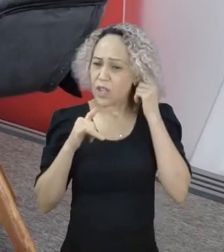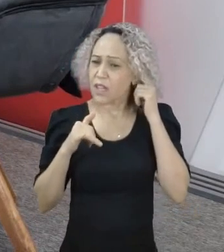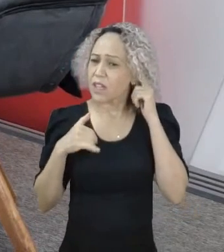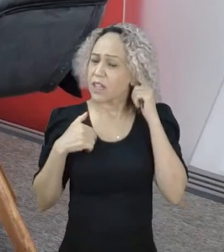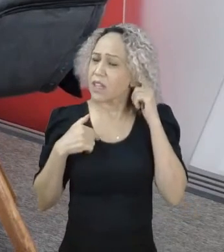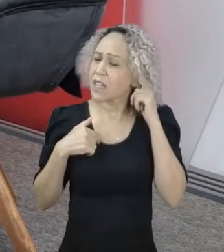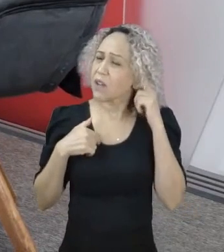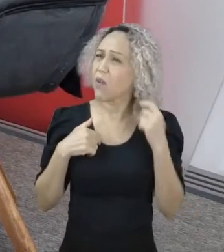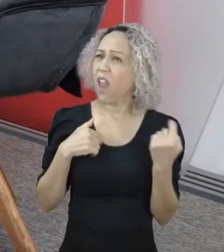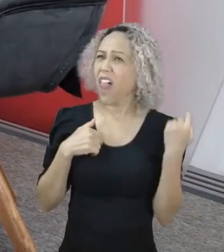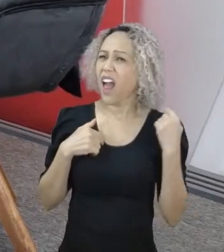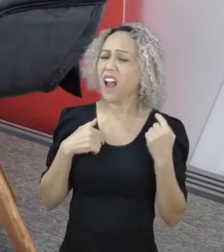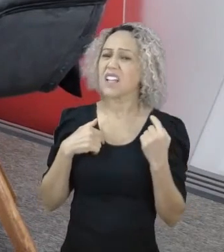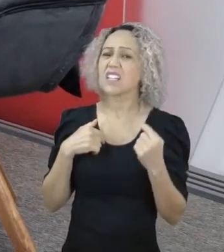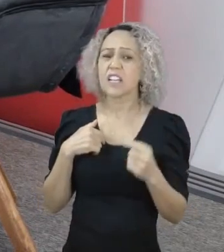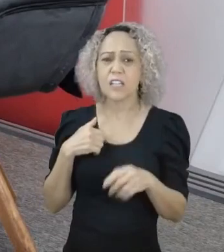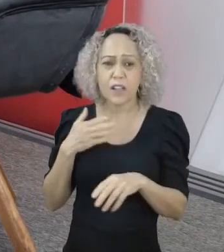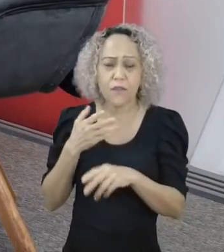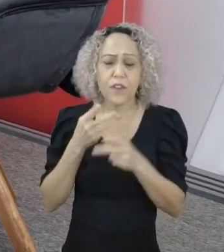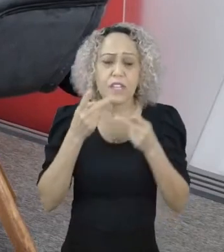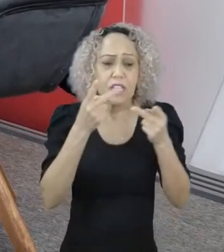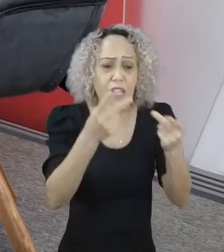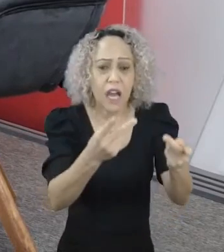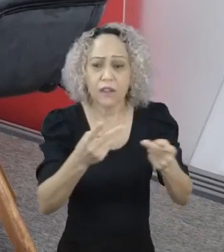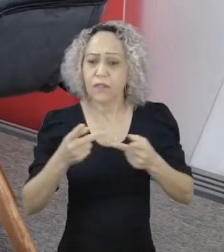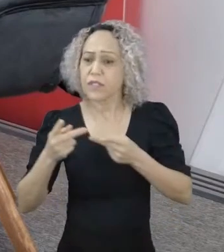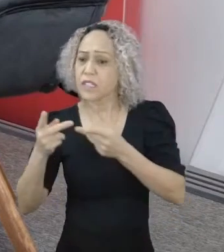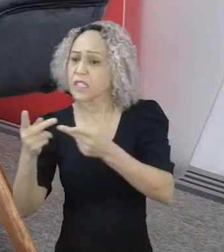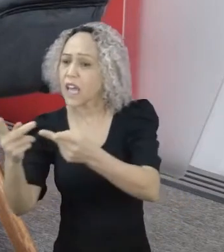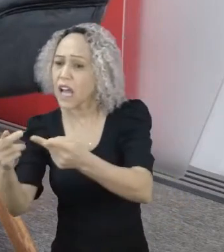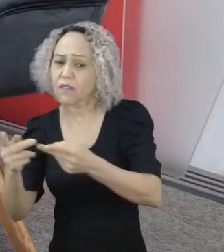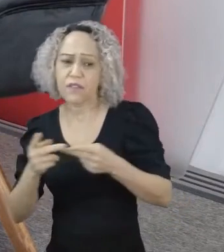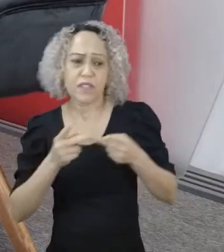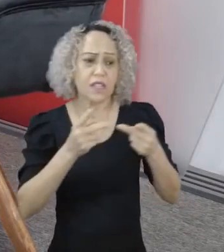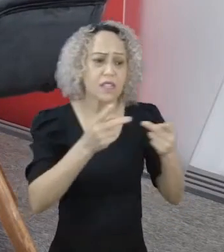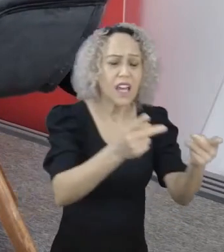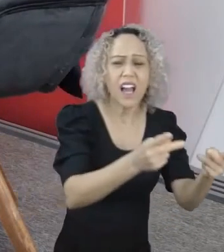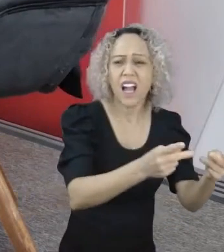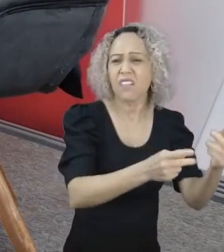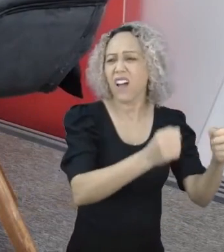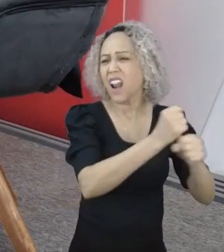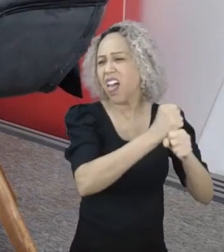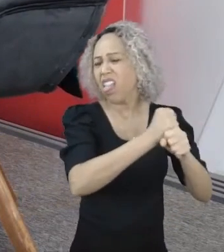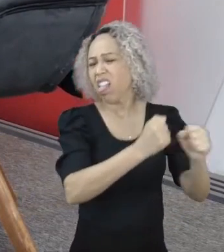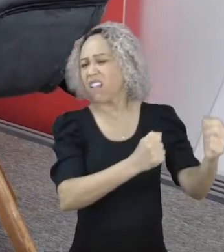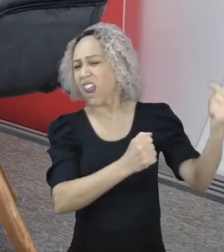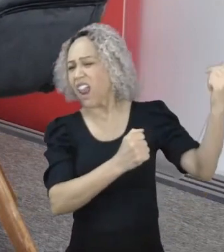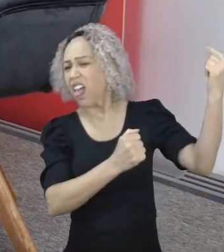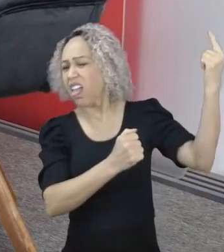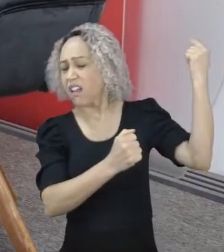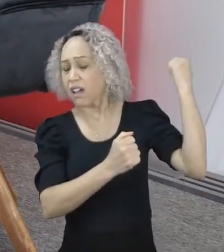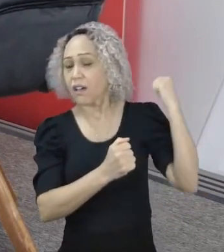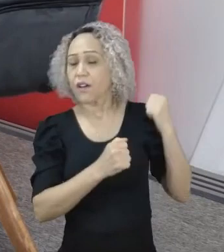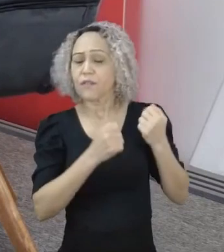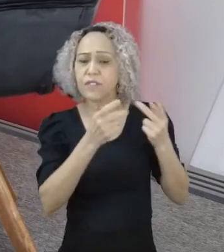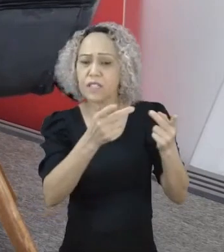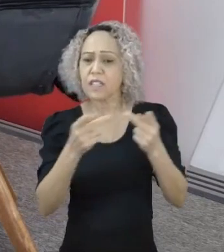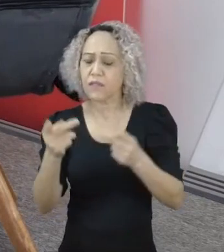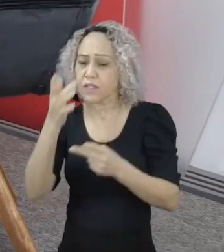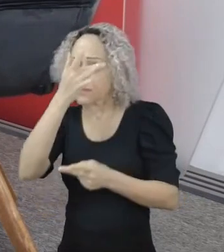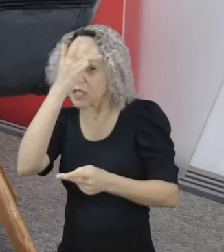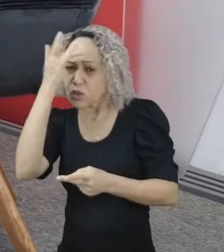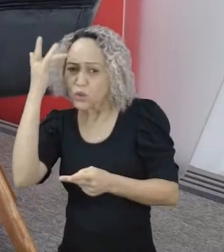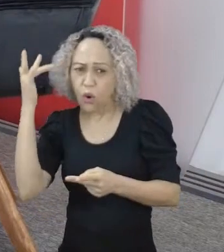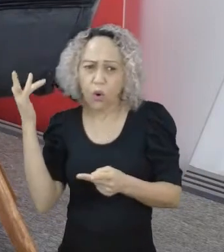crianças para vacinar para evitar que tivessem poliomielite, tivessem sarampo, tivessem rubéola. Inclusive, a gente teve o retorno de